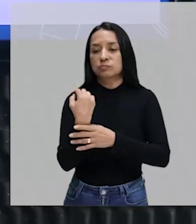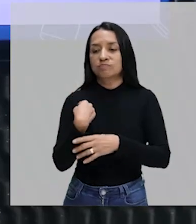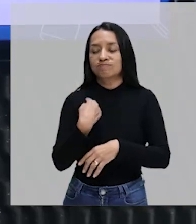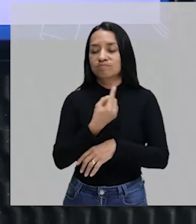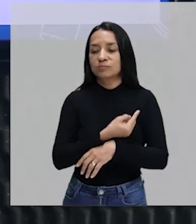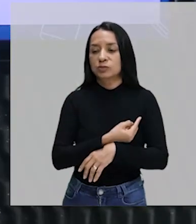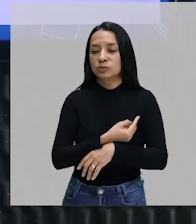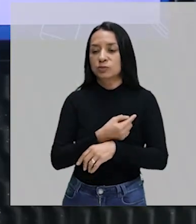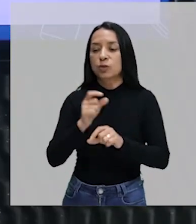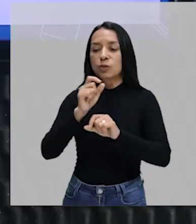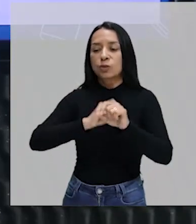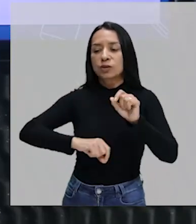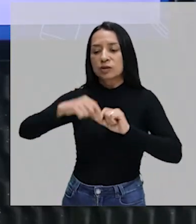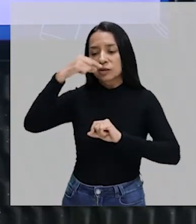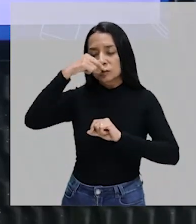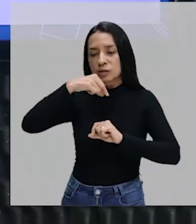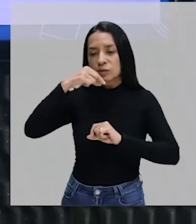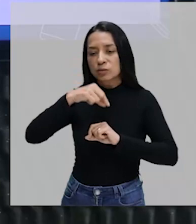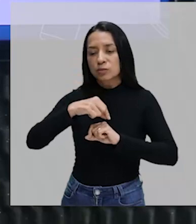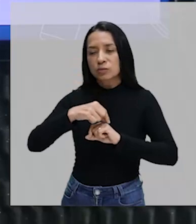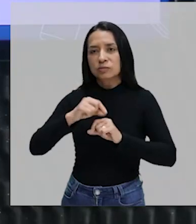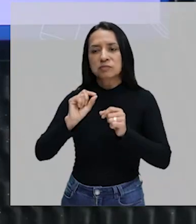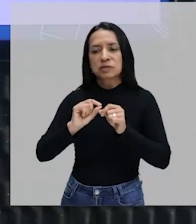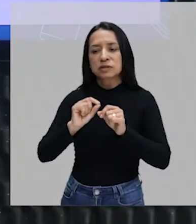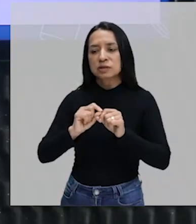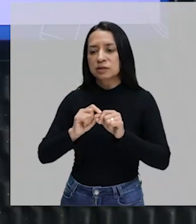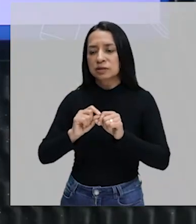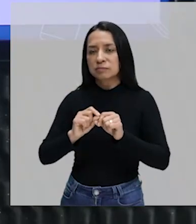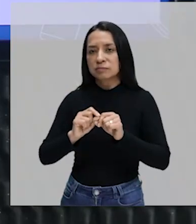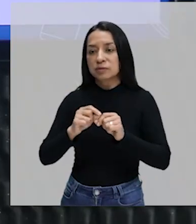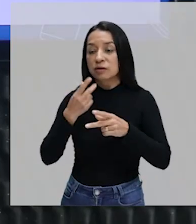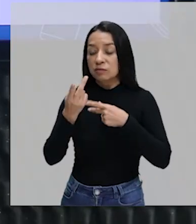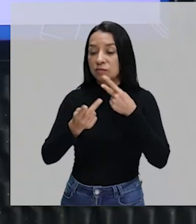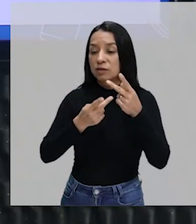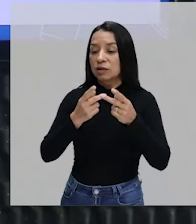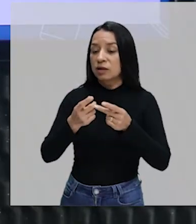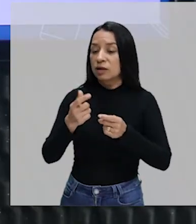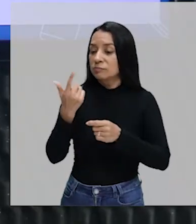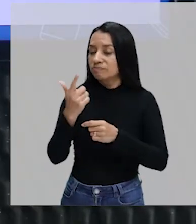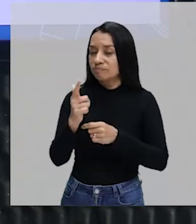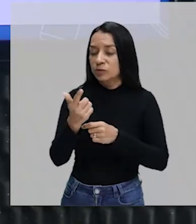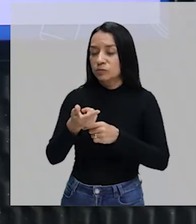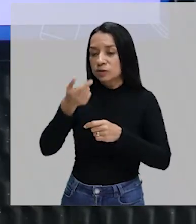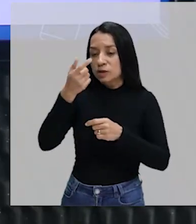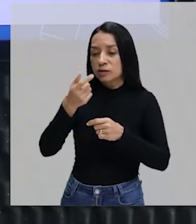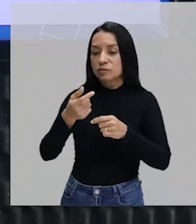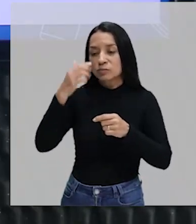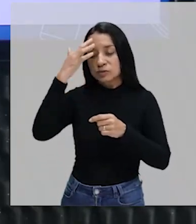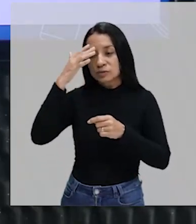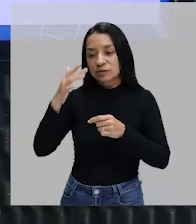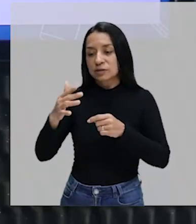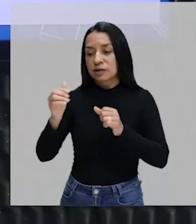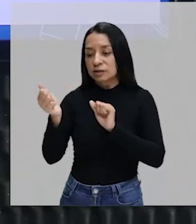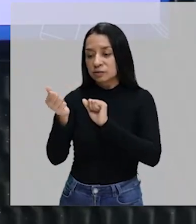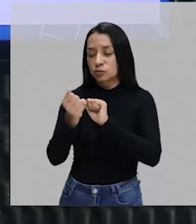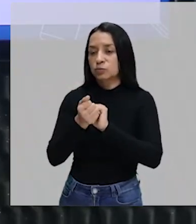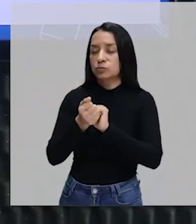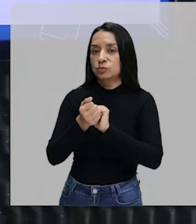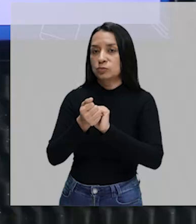empiristas vão fazer? Não, nós não temos as ideias conosco, elas não nascem conosco, certo? Essas ideias elas